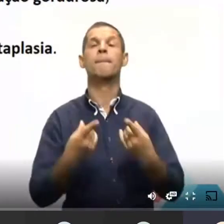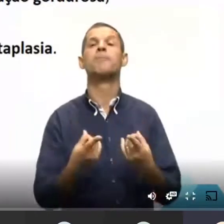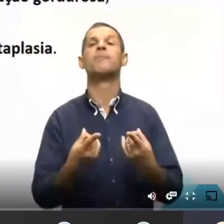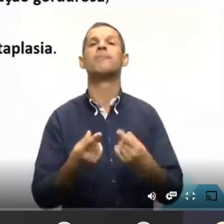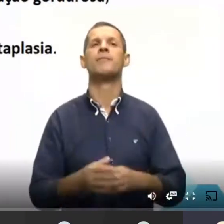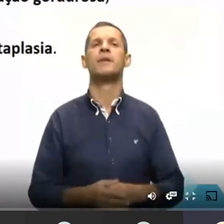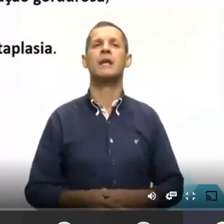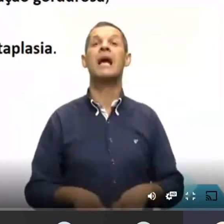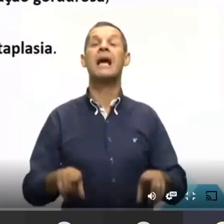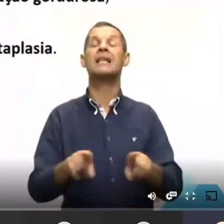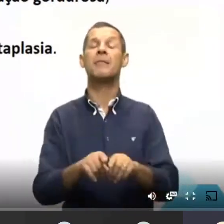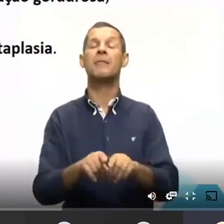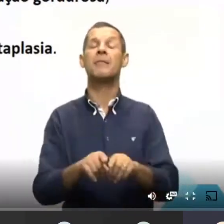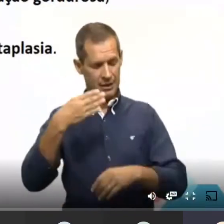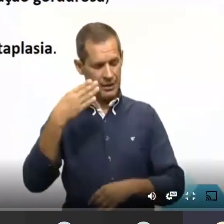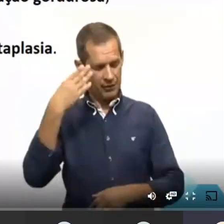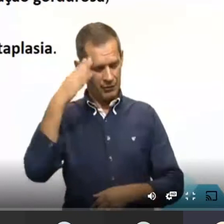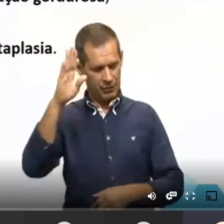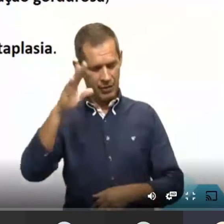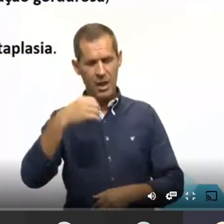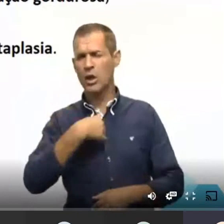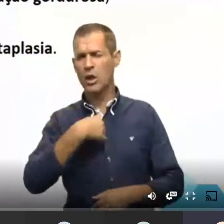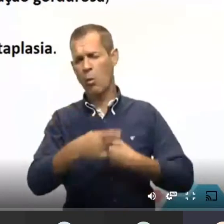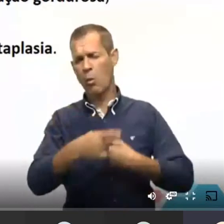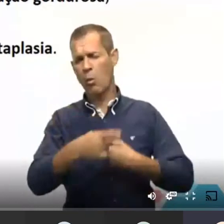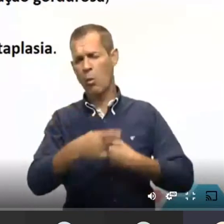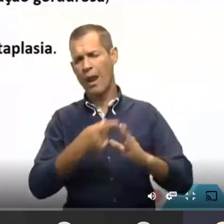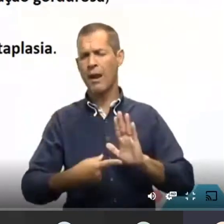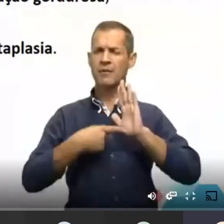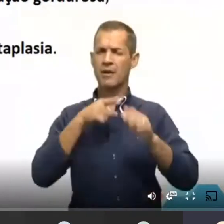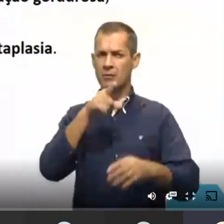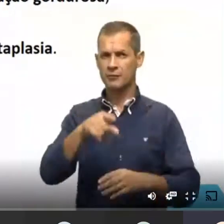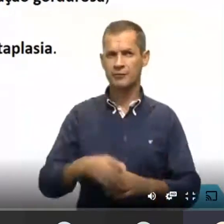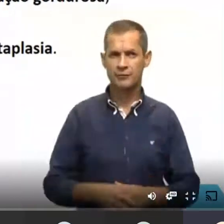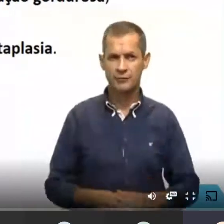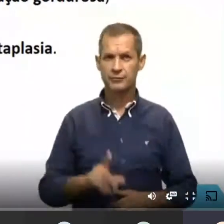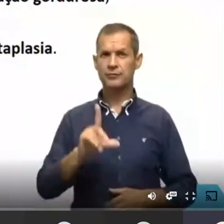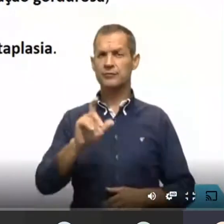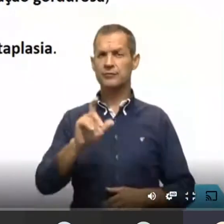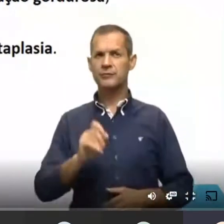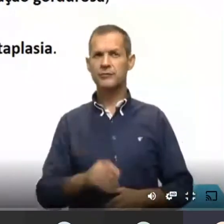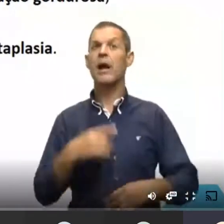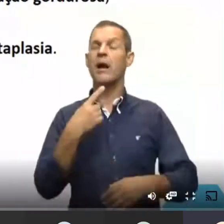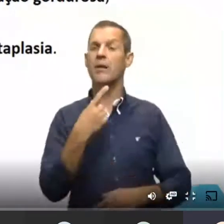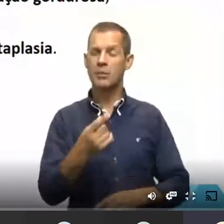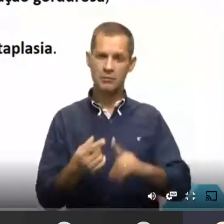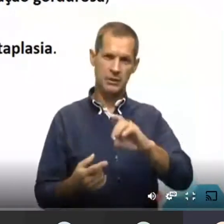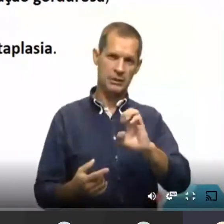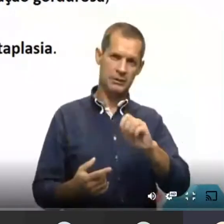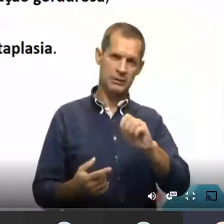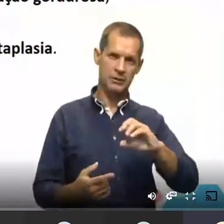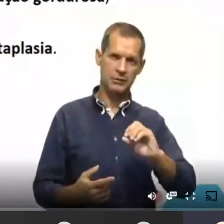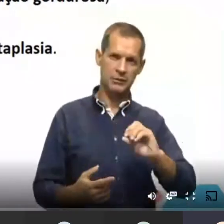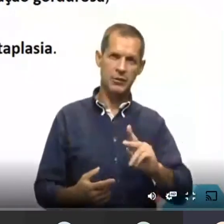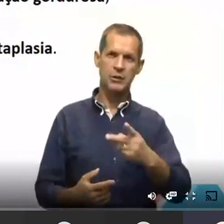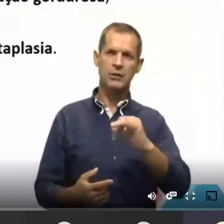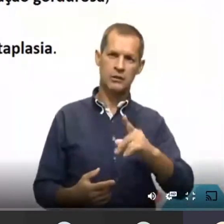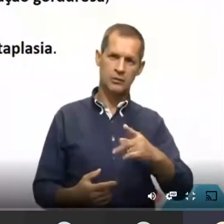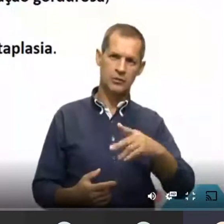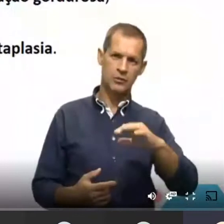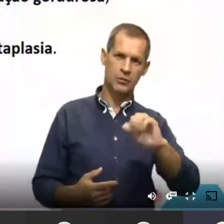reversíveis. E as principais que eu vou estar apresentando para vocês são degeneração